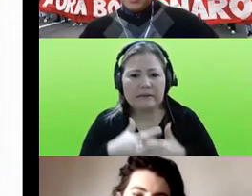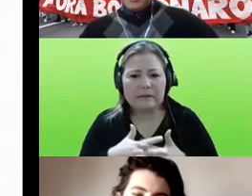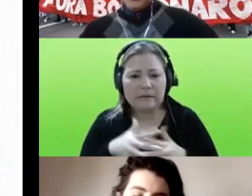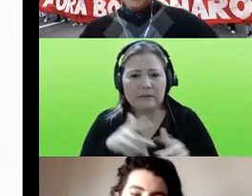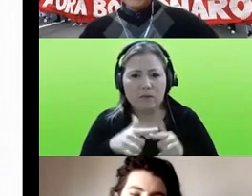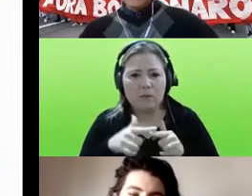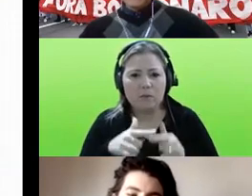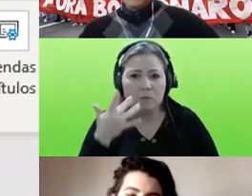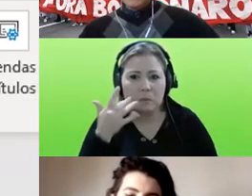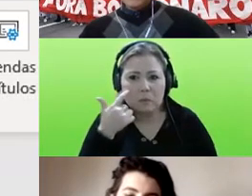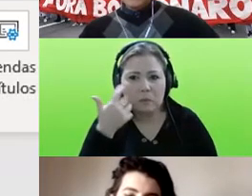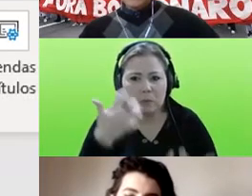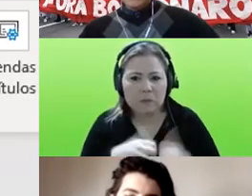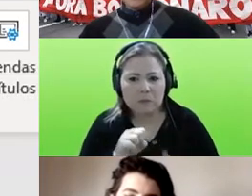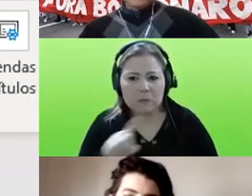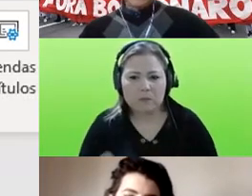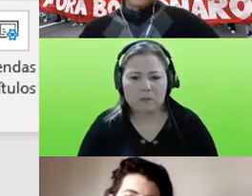se...